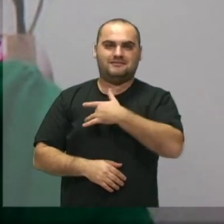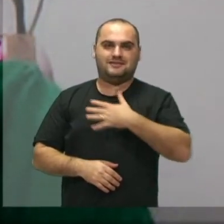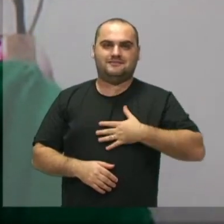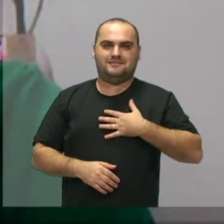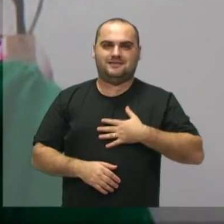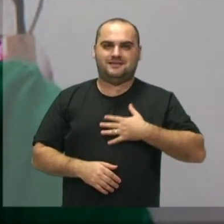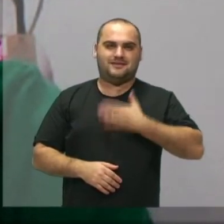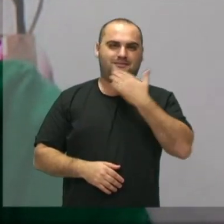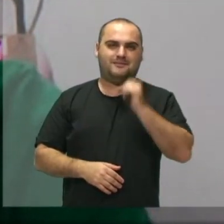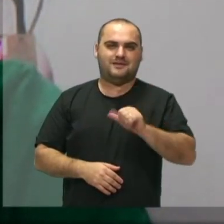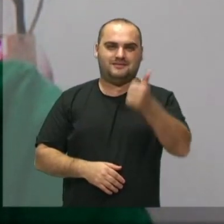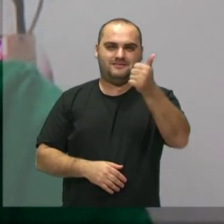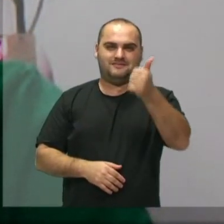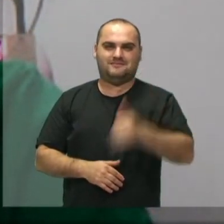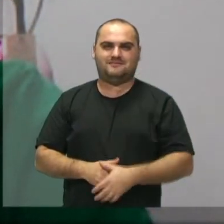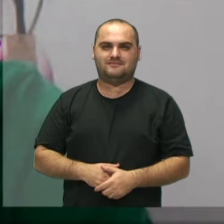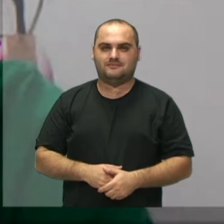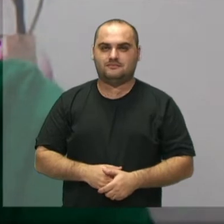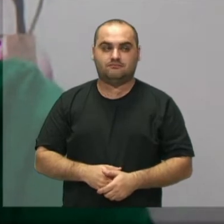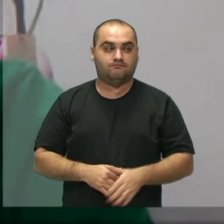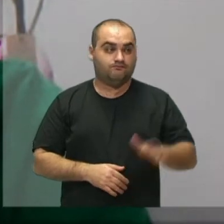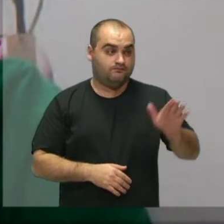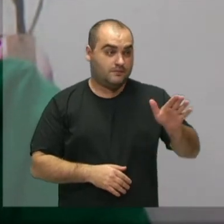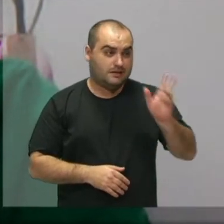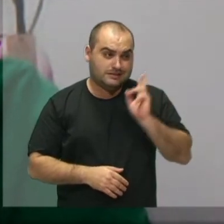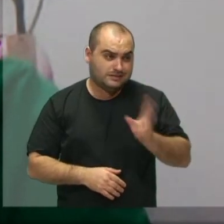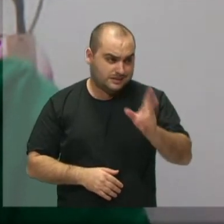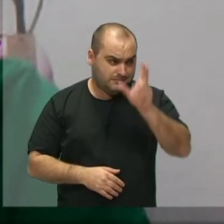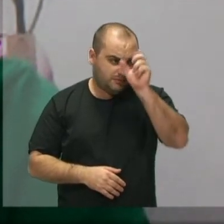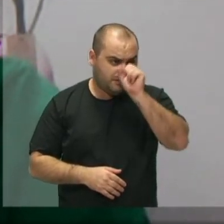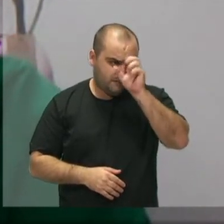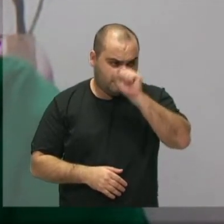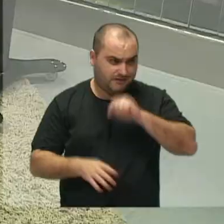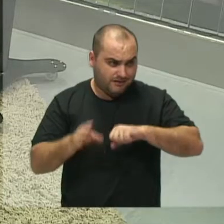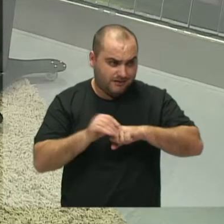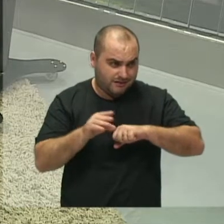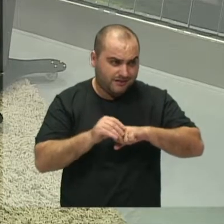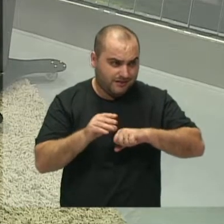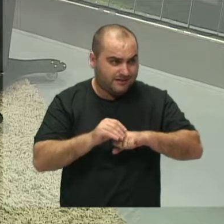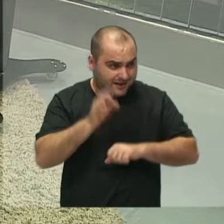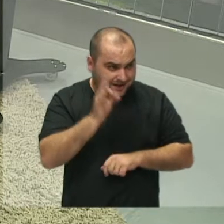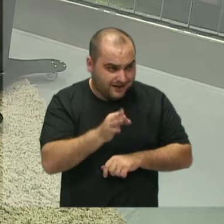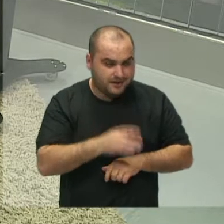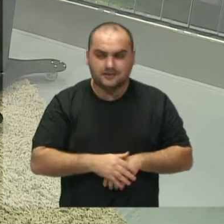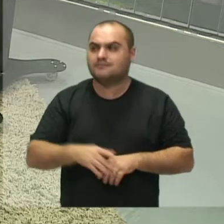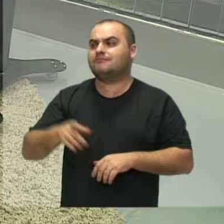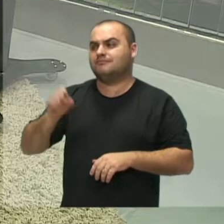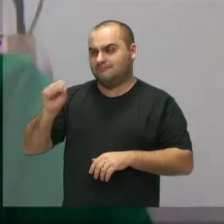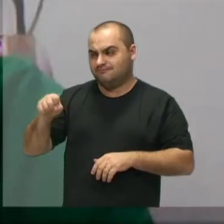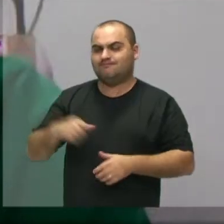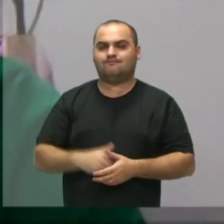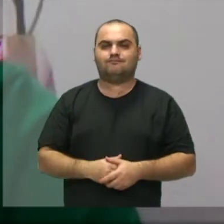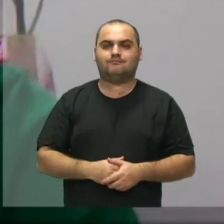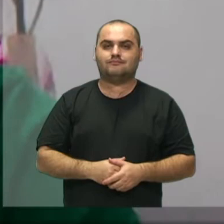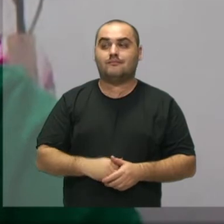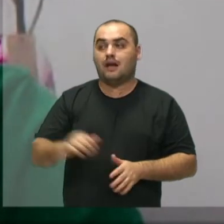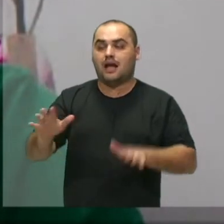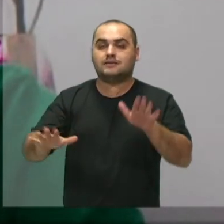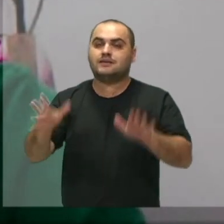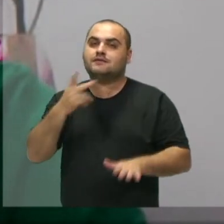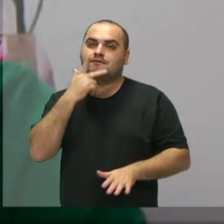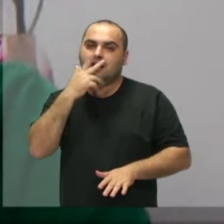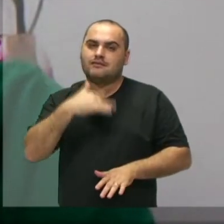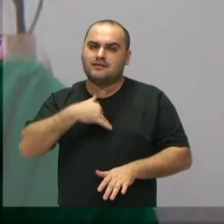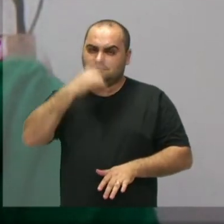fazendo. Porque é sempre um aprendizado também, né? Todo dia um novo aprendizado. Eu falo que eu sou um pouco egoísta,